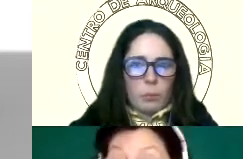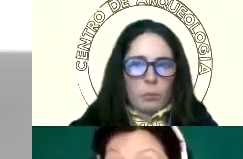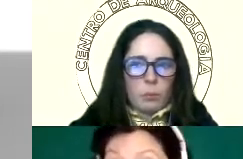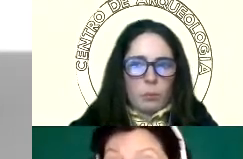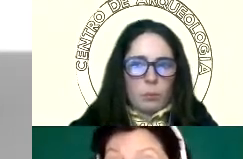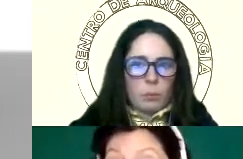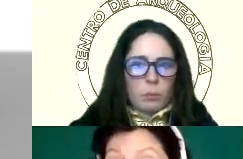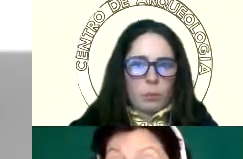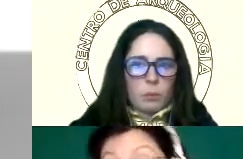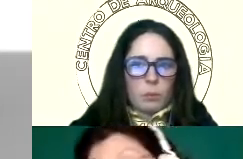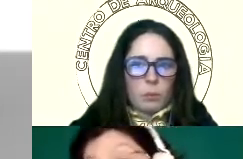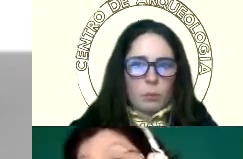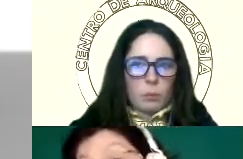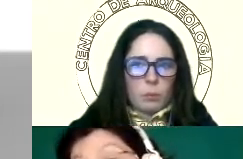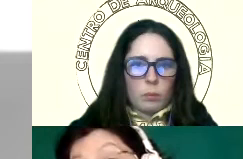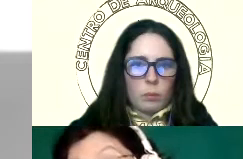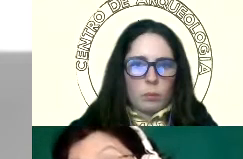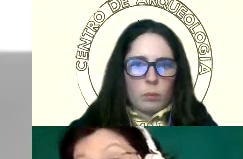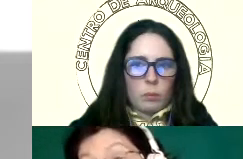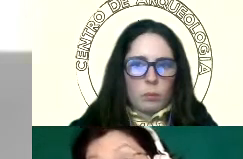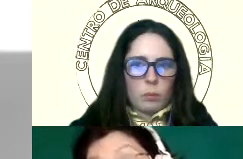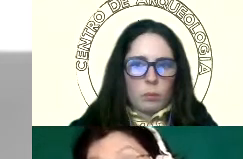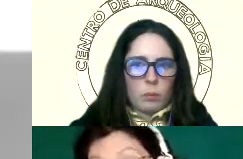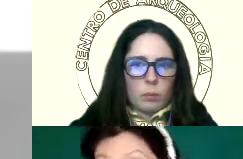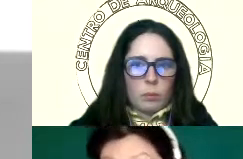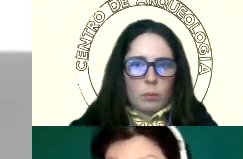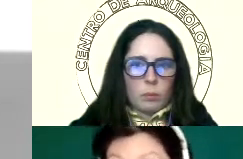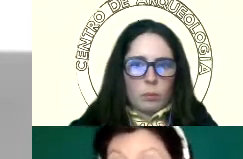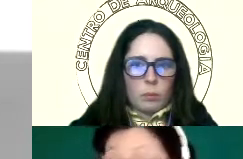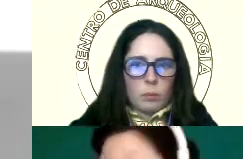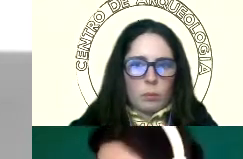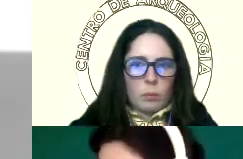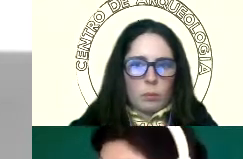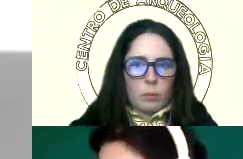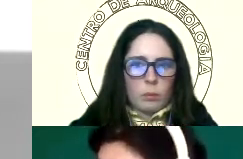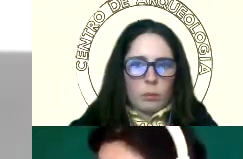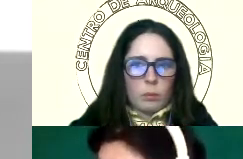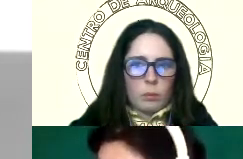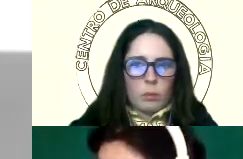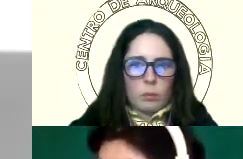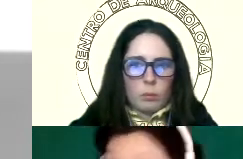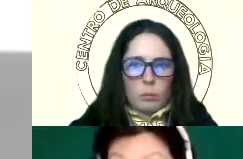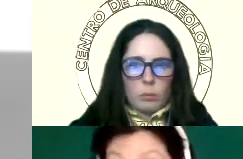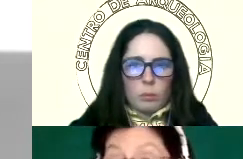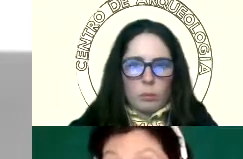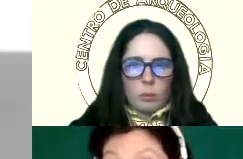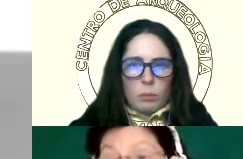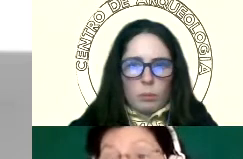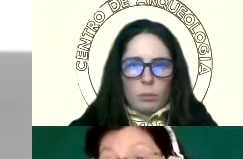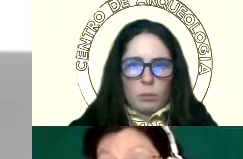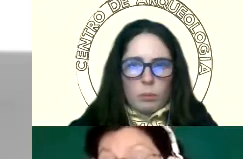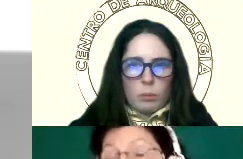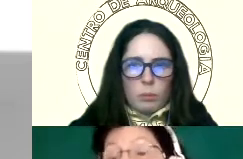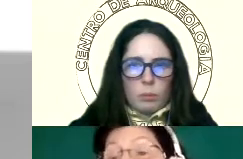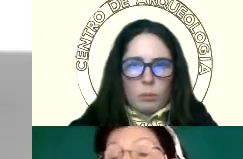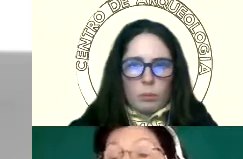documentação, para já, uma exposição permanente dos recursos, que foi sobre a história do